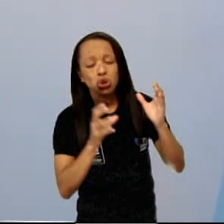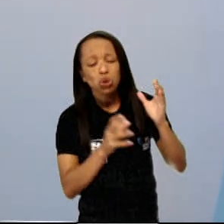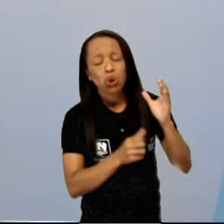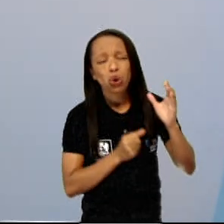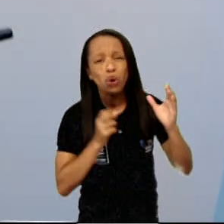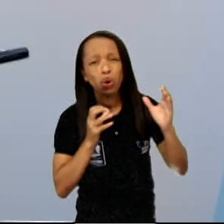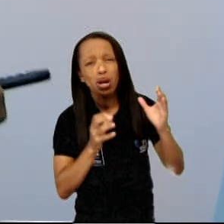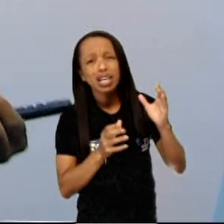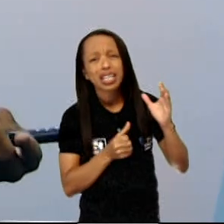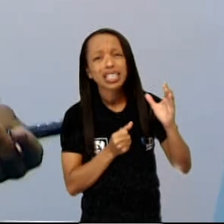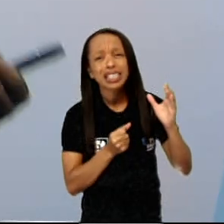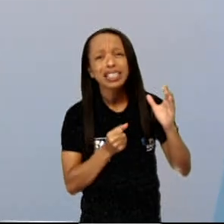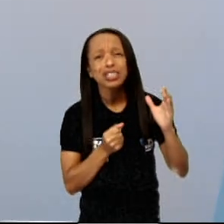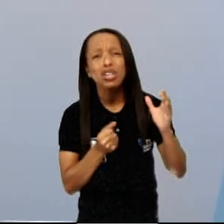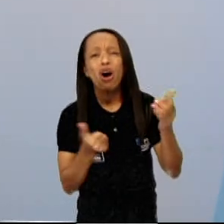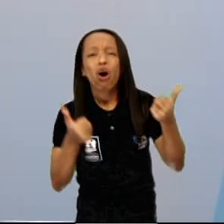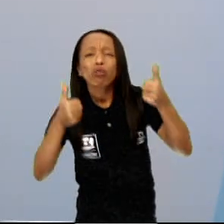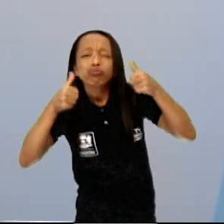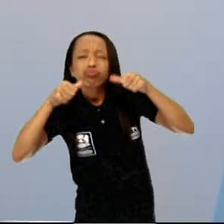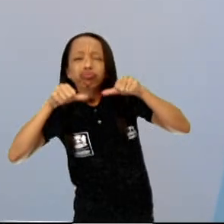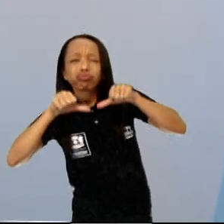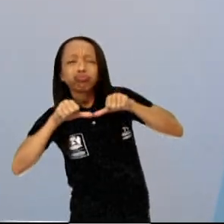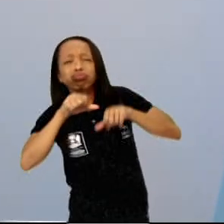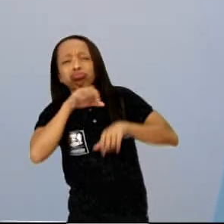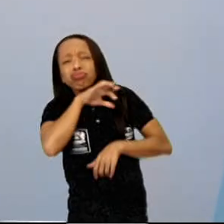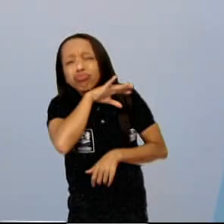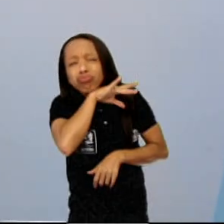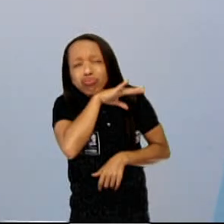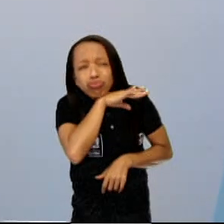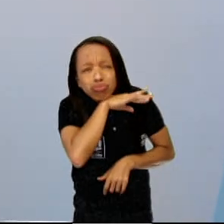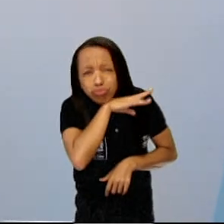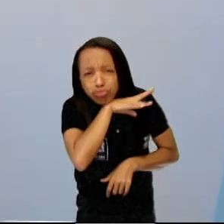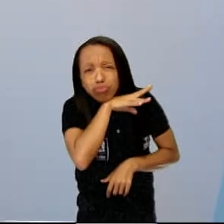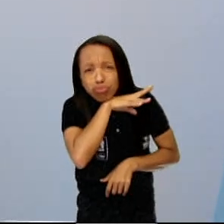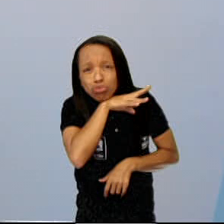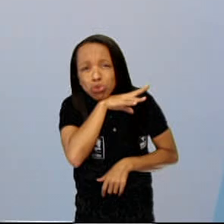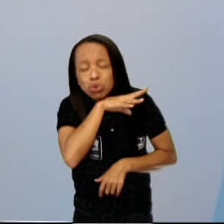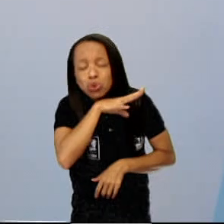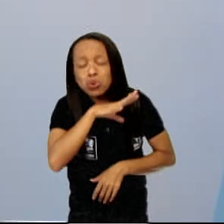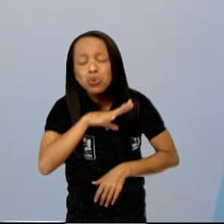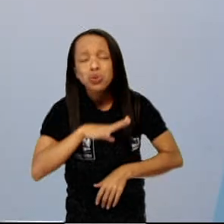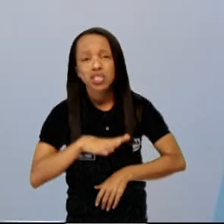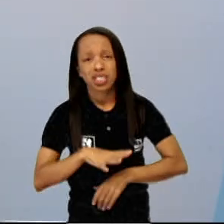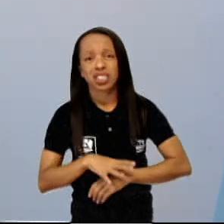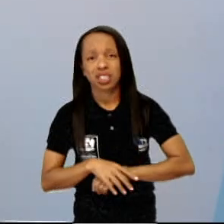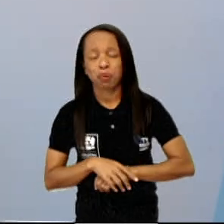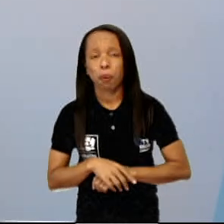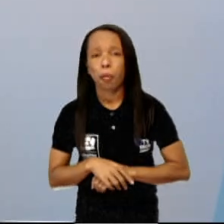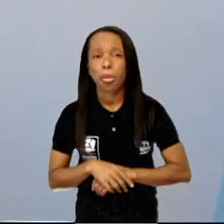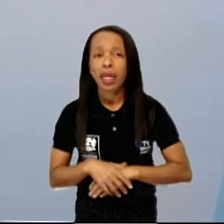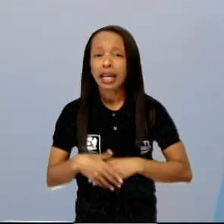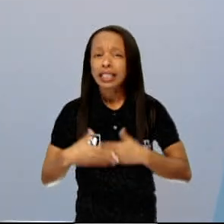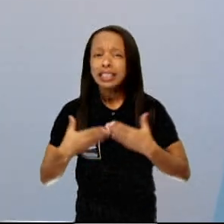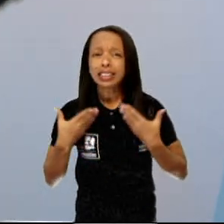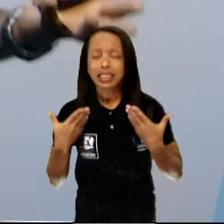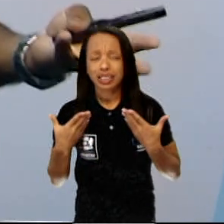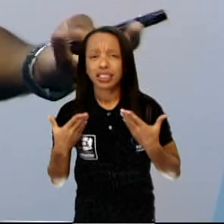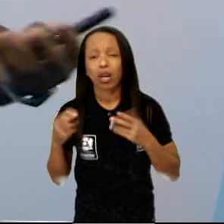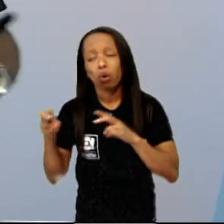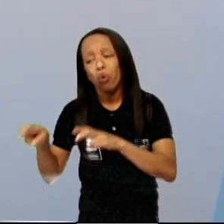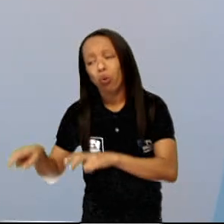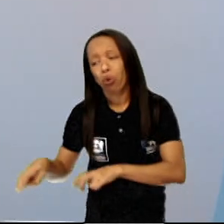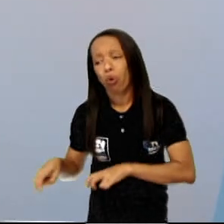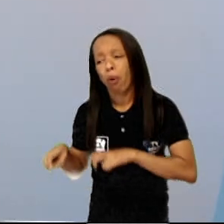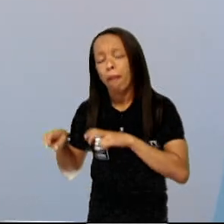Aquele camponês, ele não vai ter uma colheita boa, ele se não vai colher o que ele colhe sempre. Isso vai fazer com que ele não possa vender